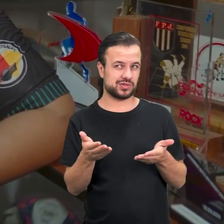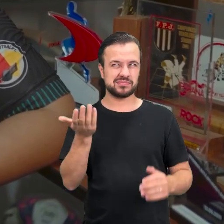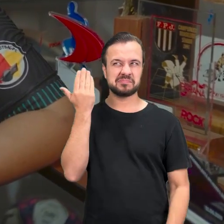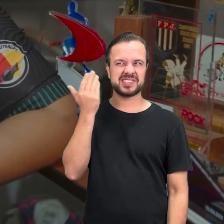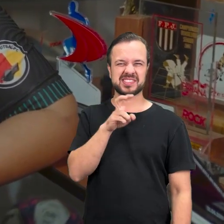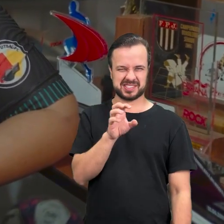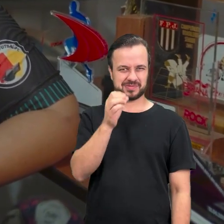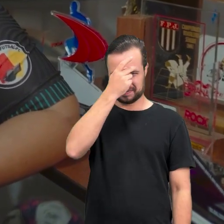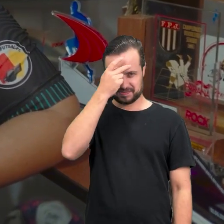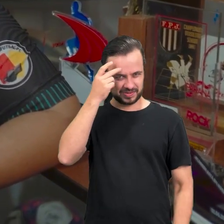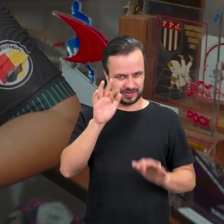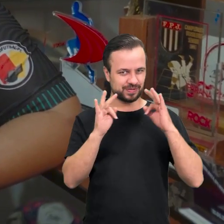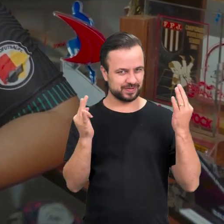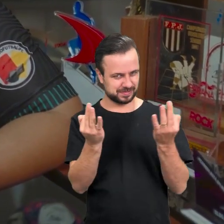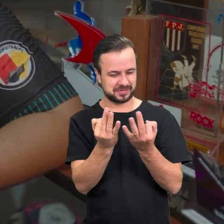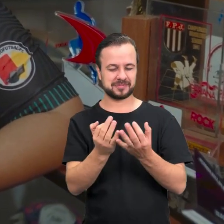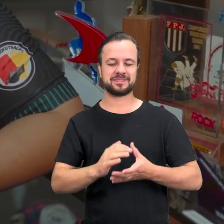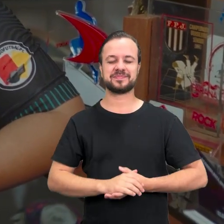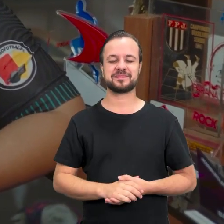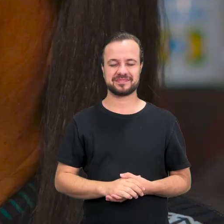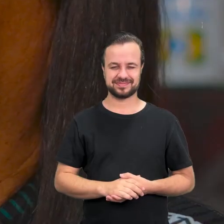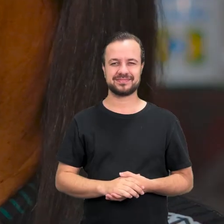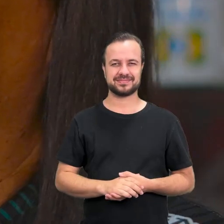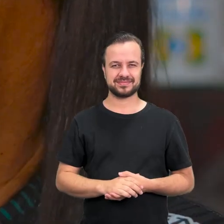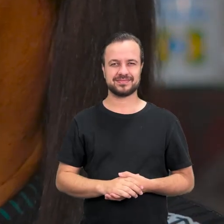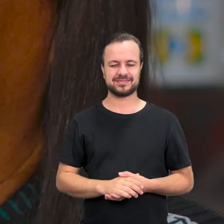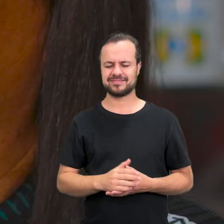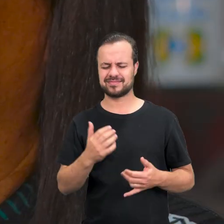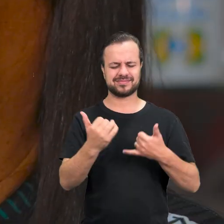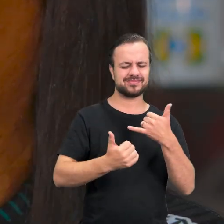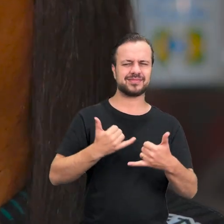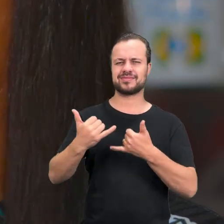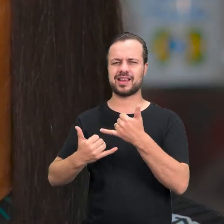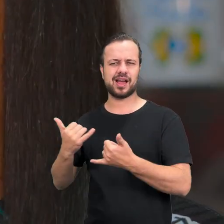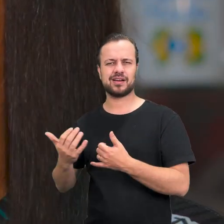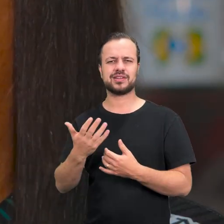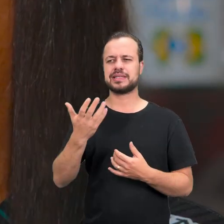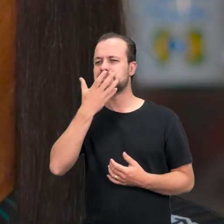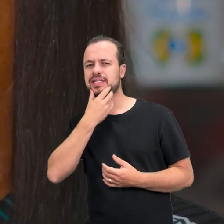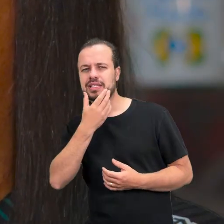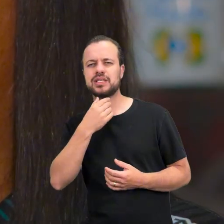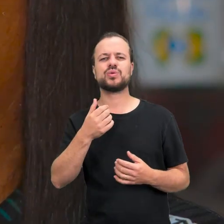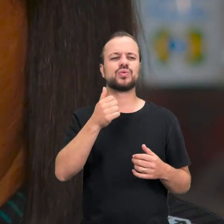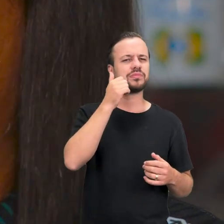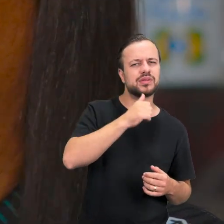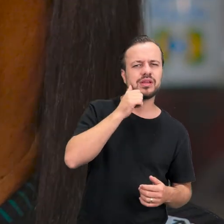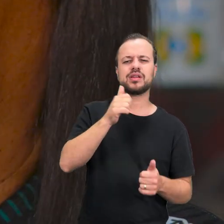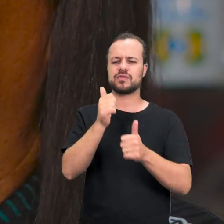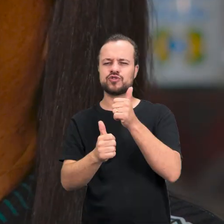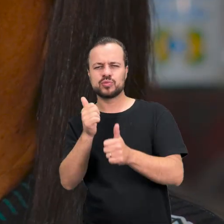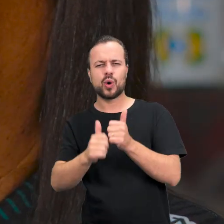umas 50 pessoas, né? E aí a gente brincava, os meninos com as meninas, tudo, né? Minhas